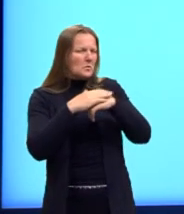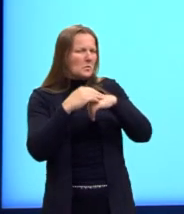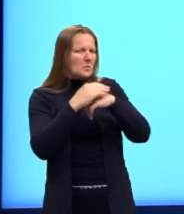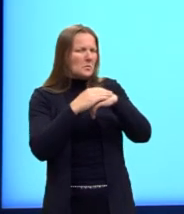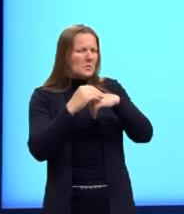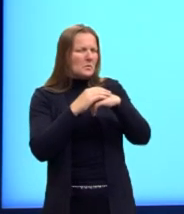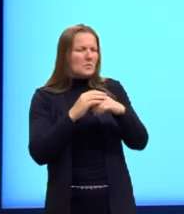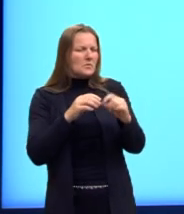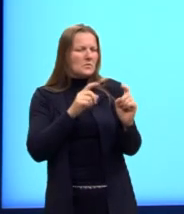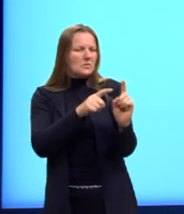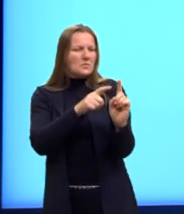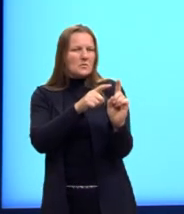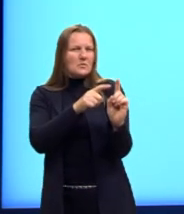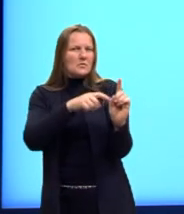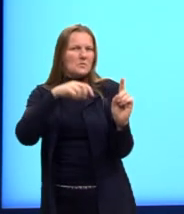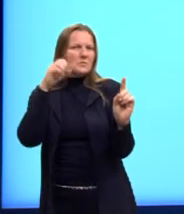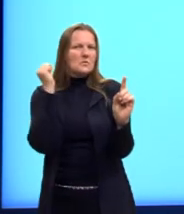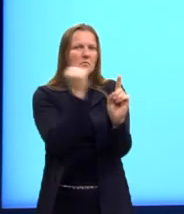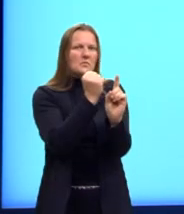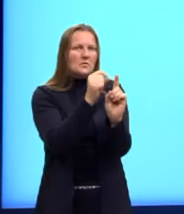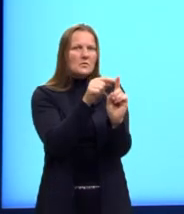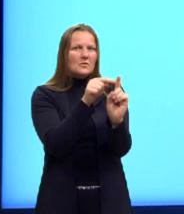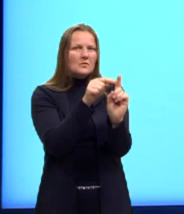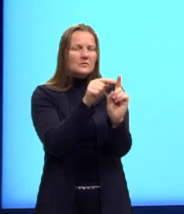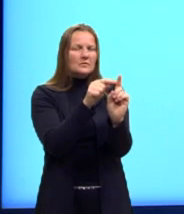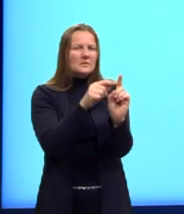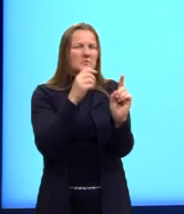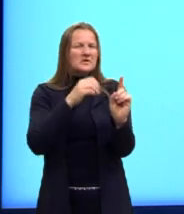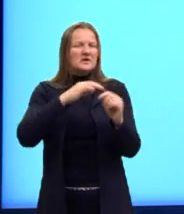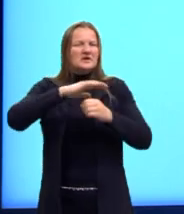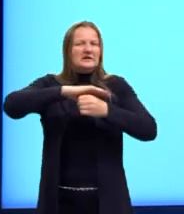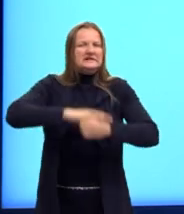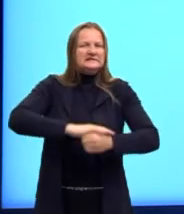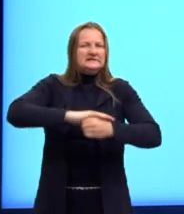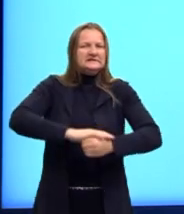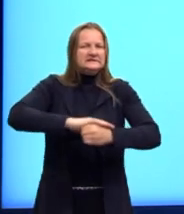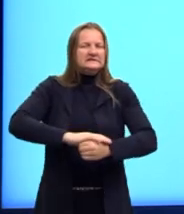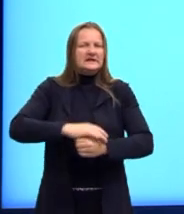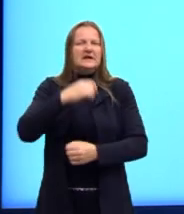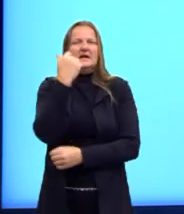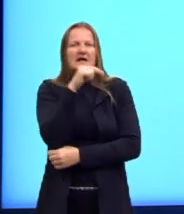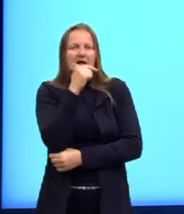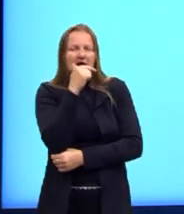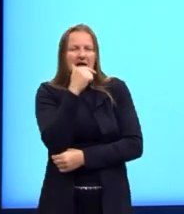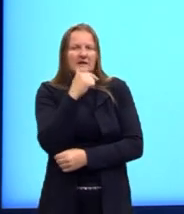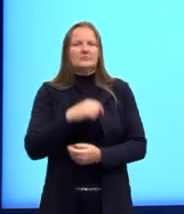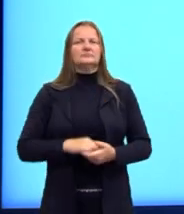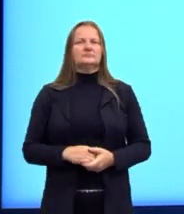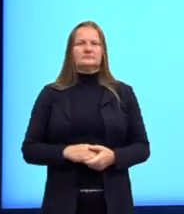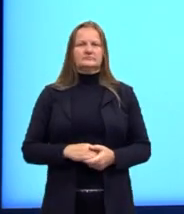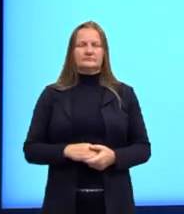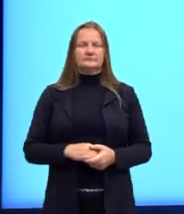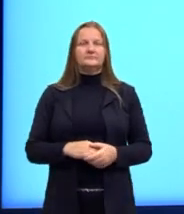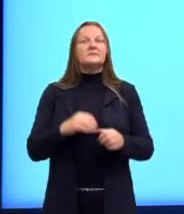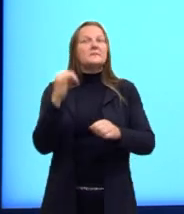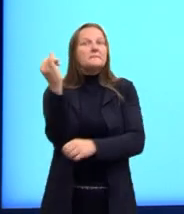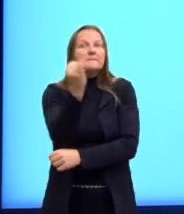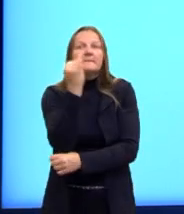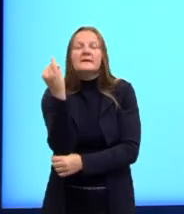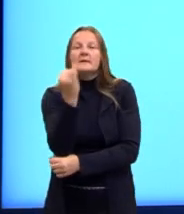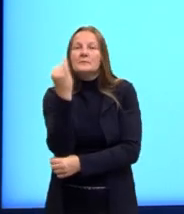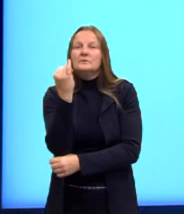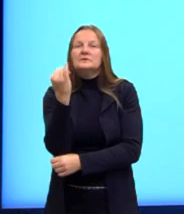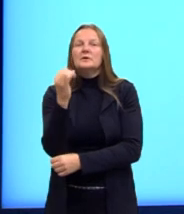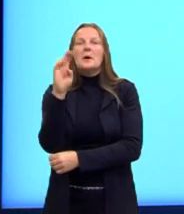uma vítima que banalizava suas próprias opressões por meio do humor né isso é importante